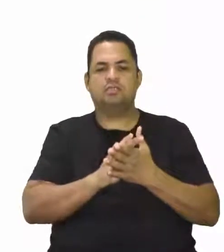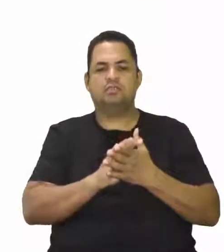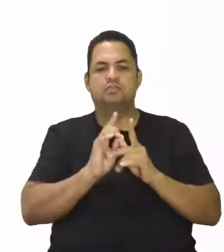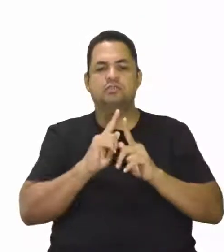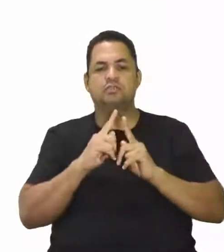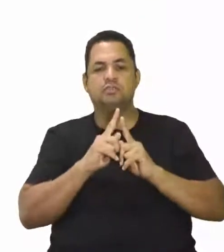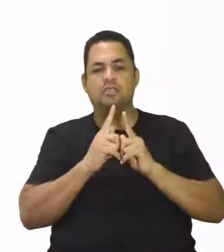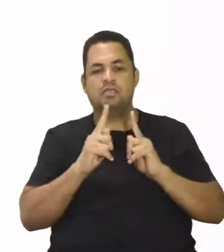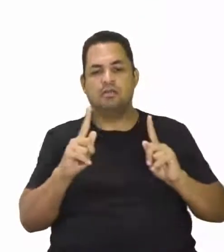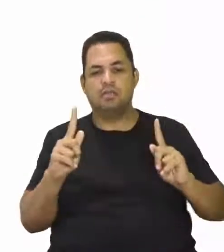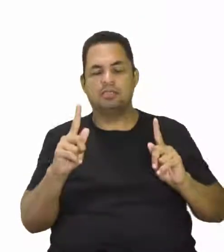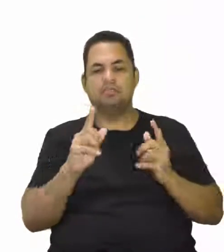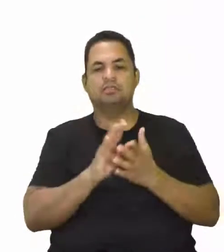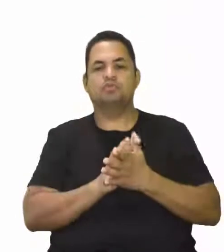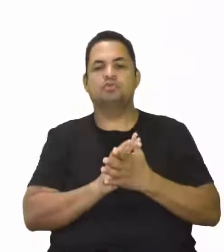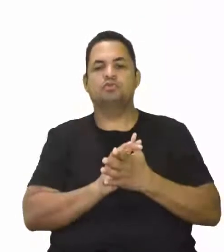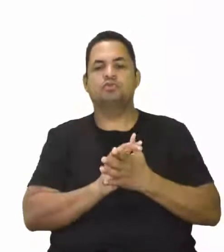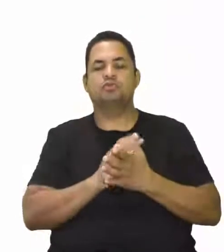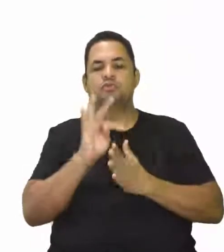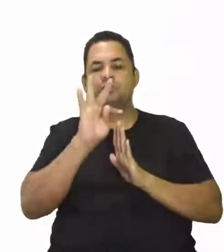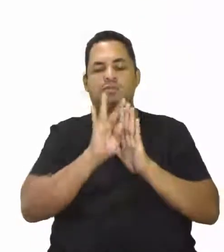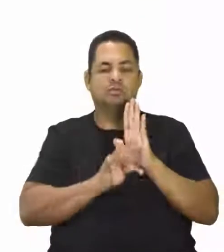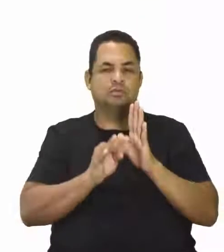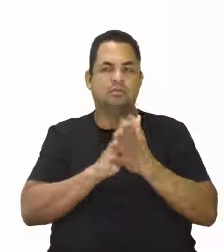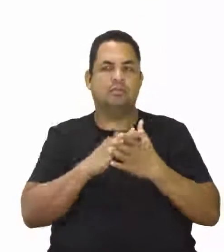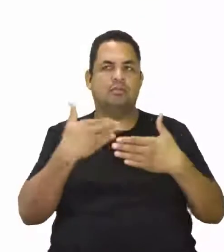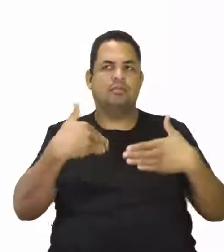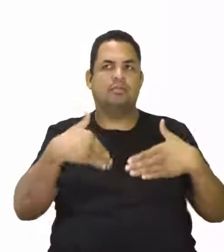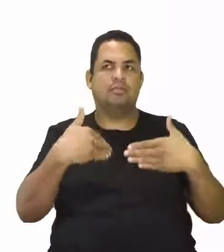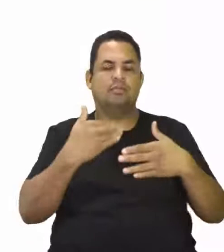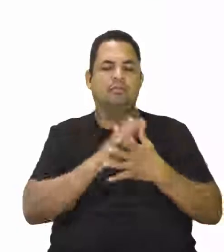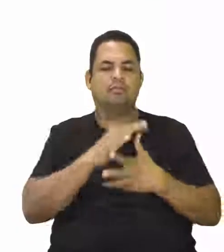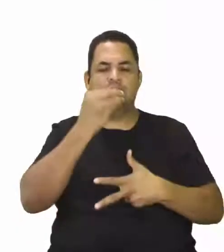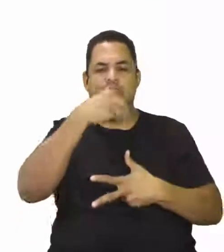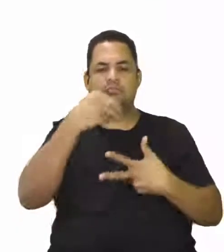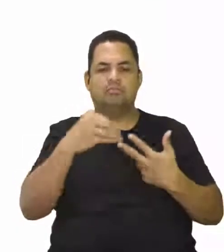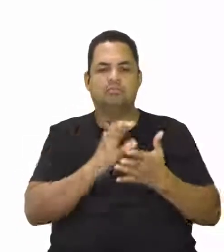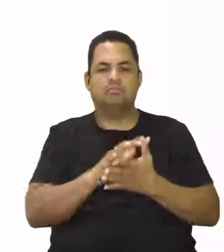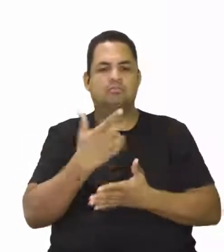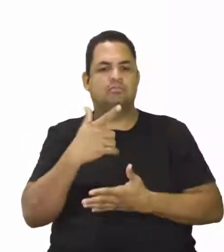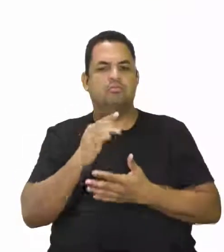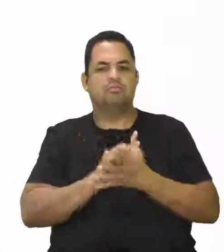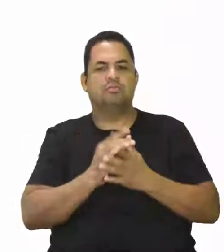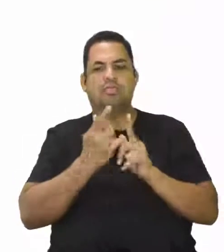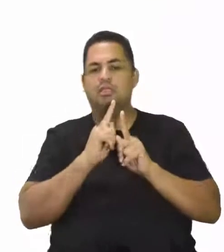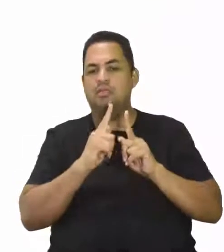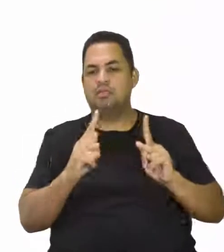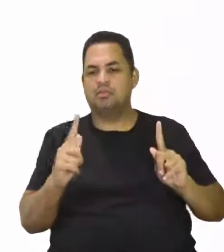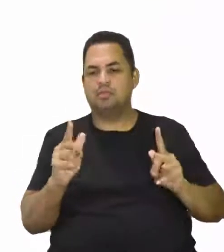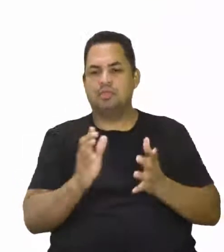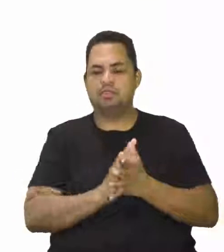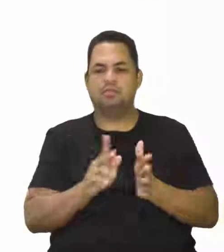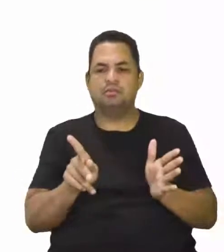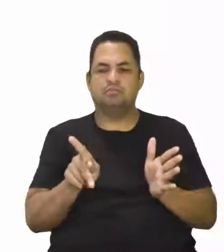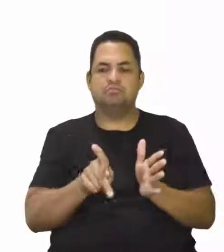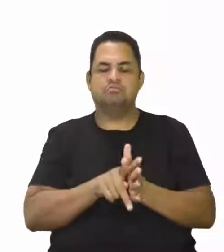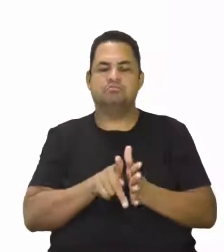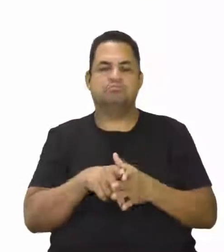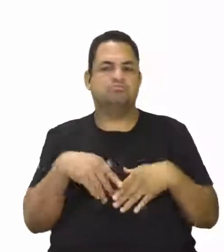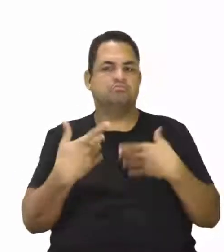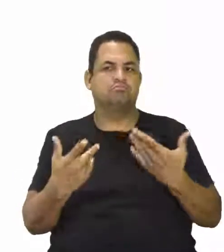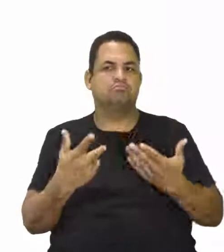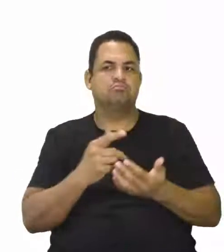Até porque na prova do Enem, como nós já sabemos, ele não vai ter gramática. Não, diretamente. Não especificamente. Isso, não tem